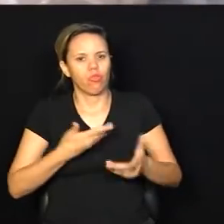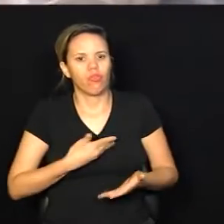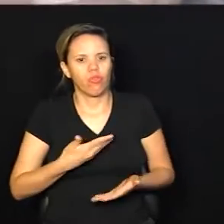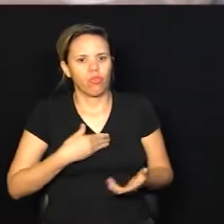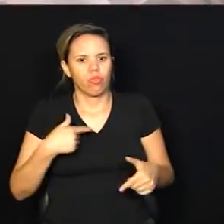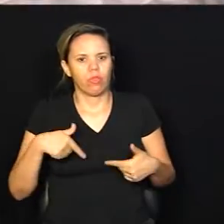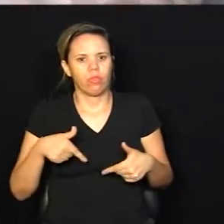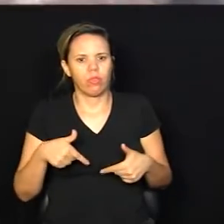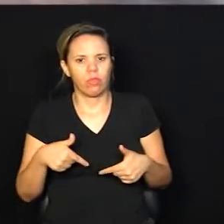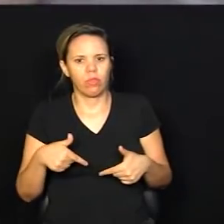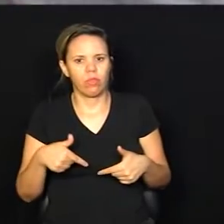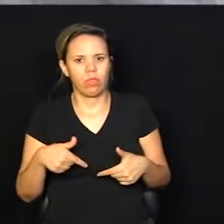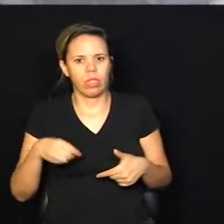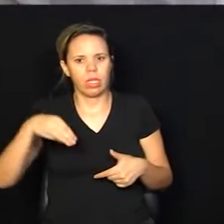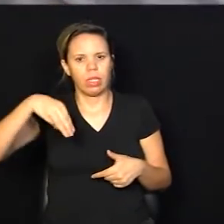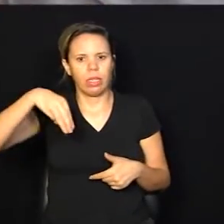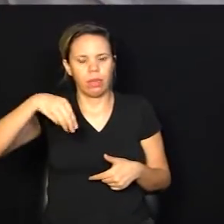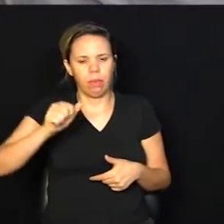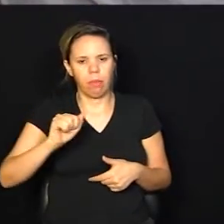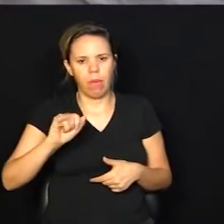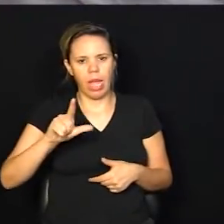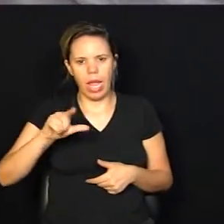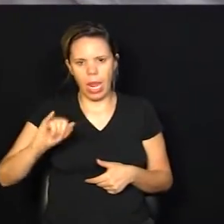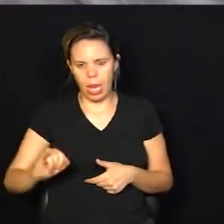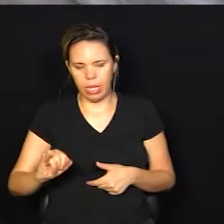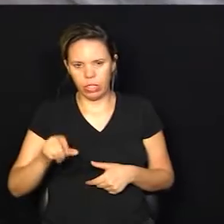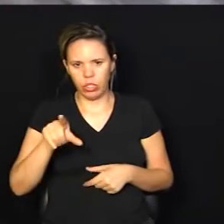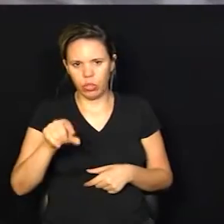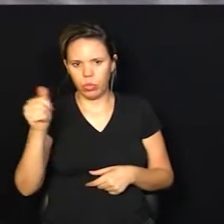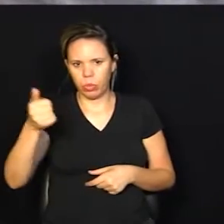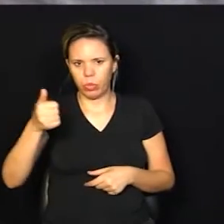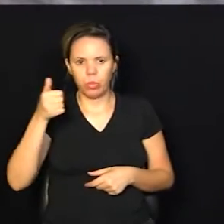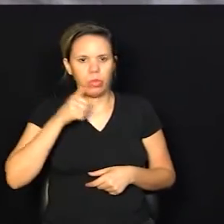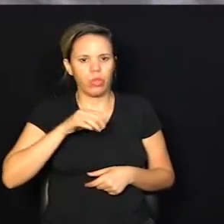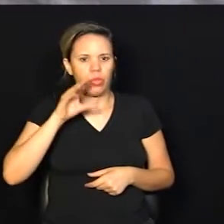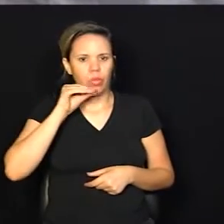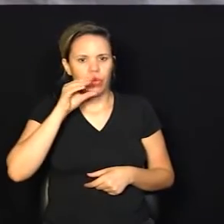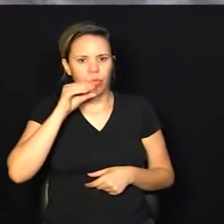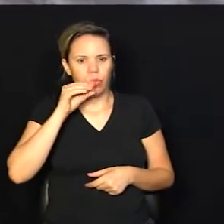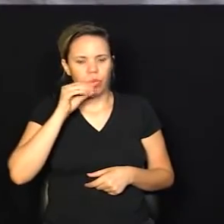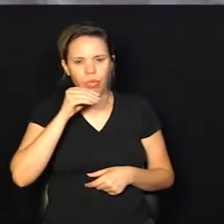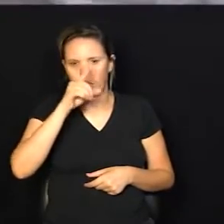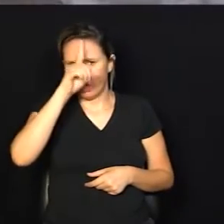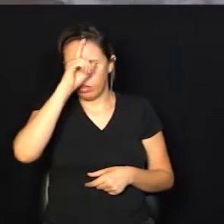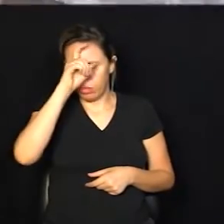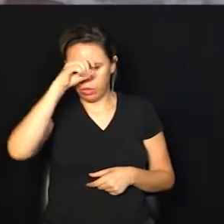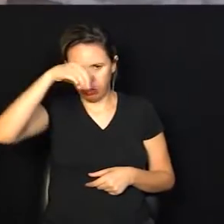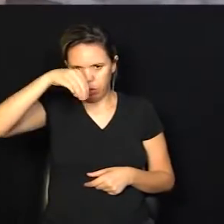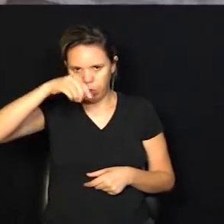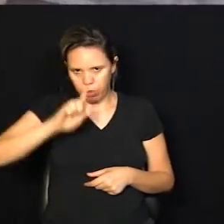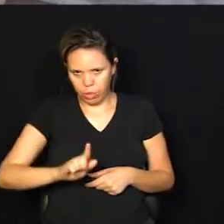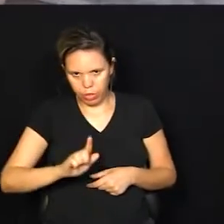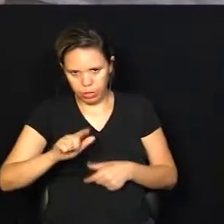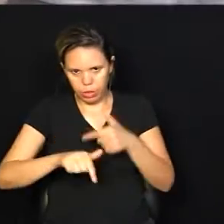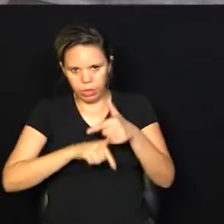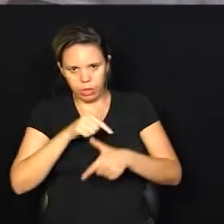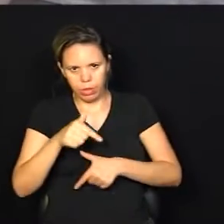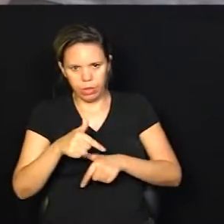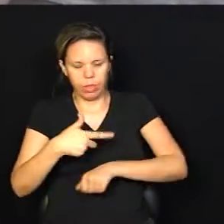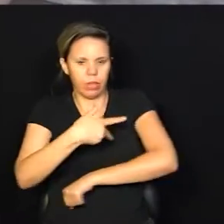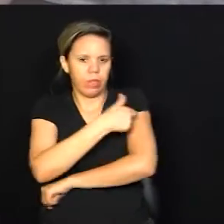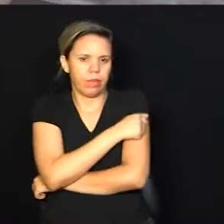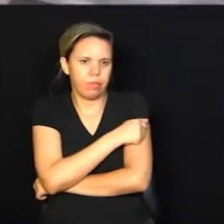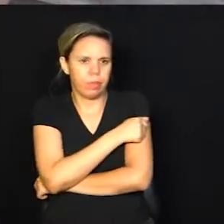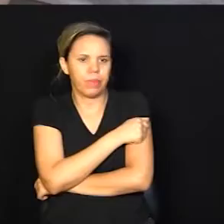de todos os colegas de trabalho, a Maeli foi escolhida para ser a primeira funcionária do Hospital Mário Gatti, onde trabalha,